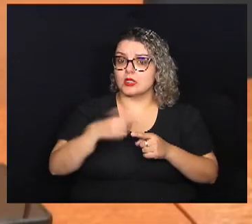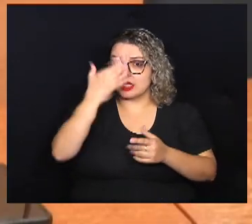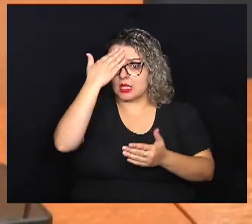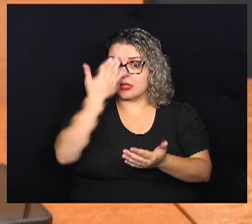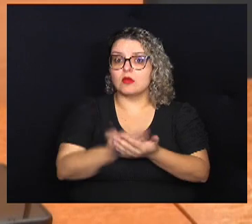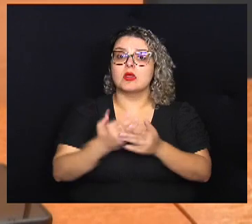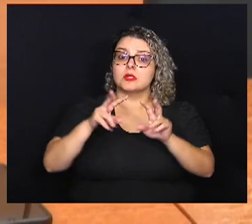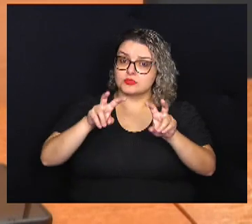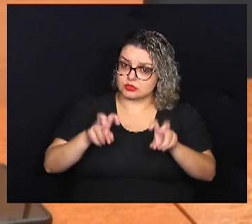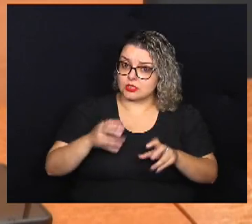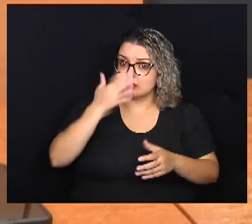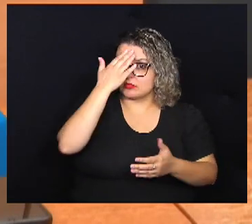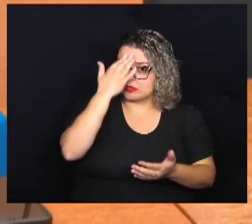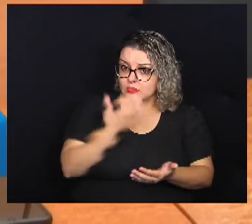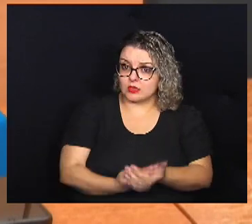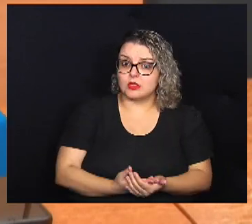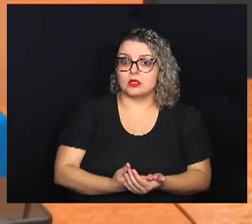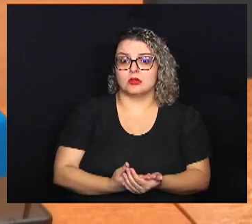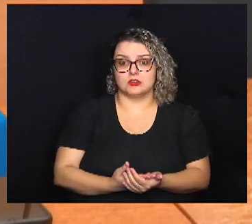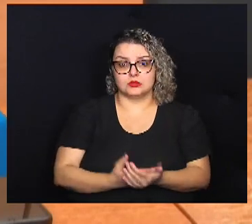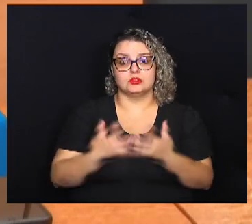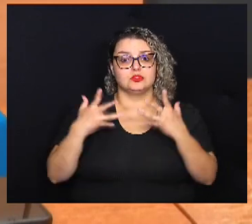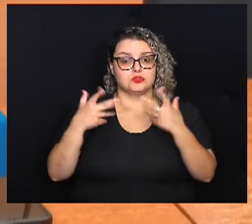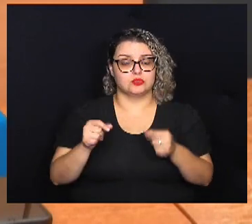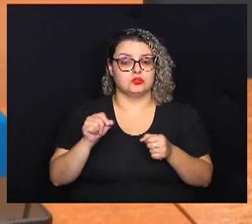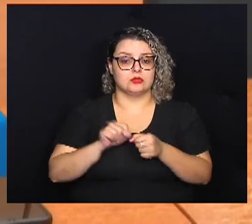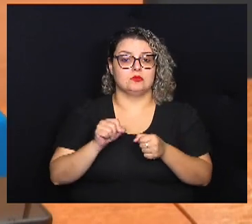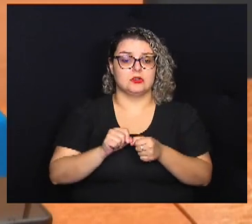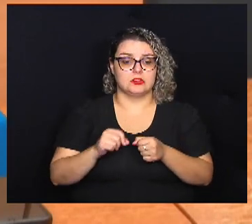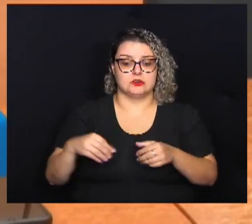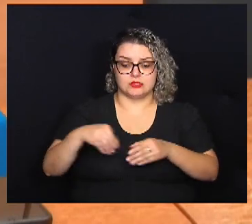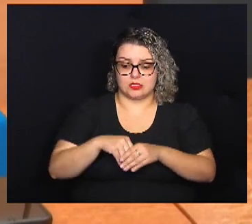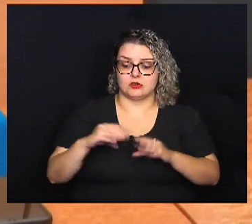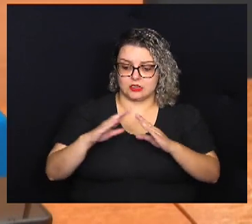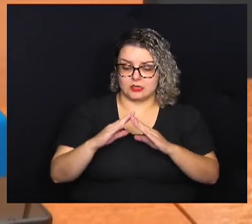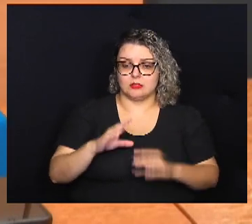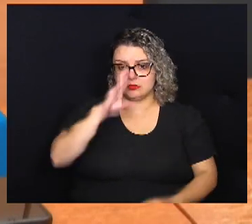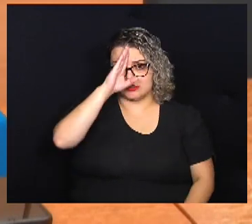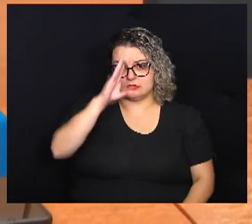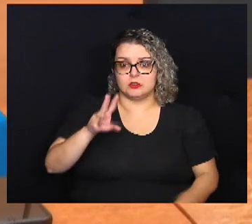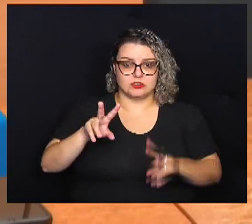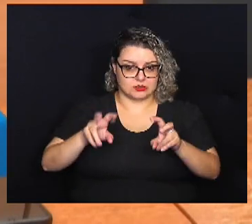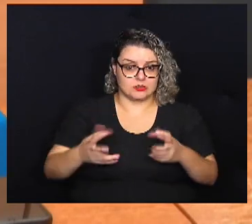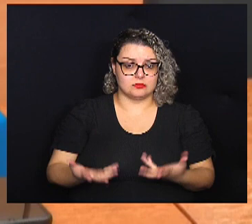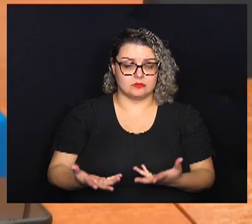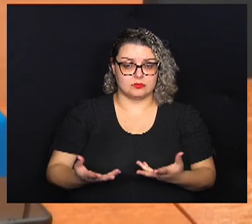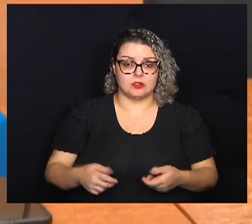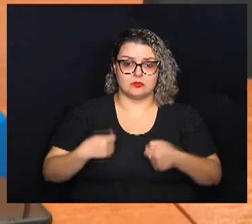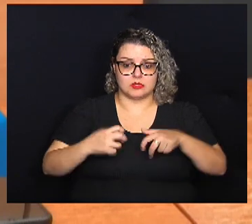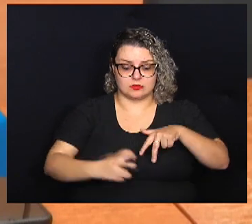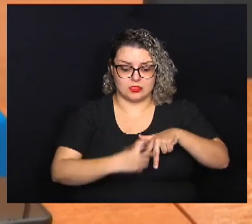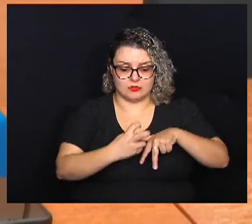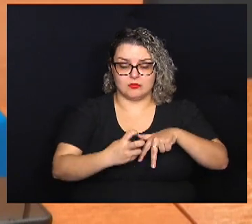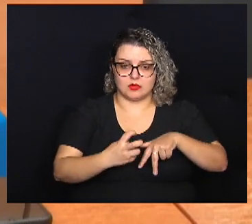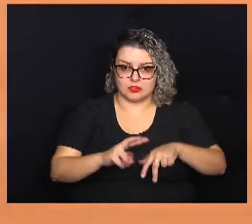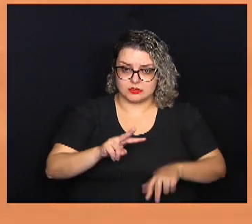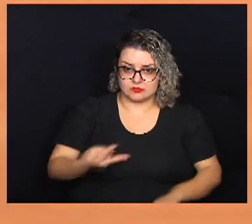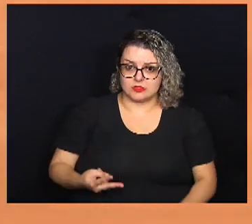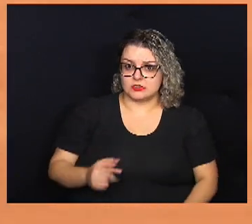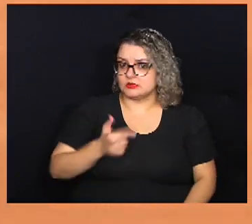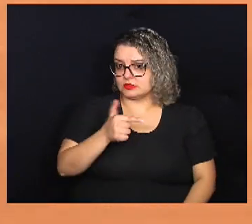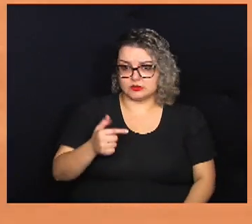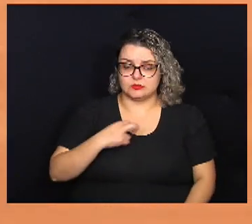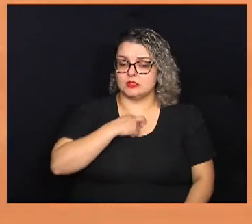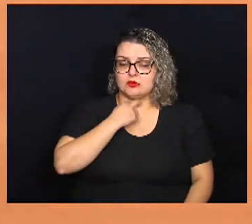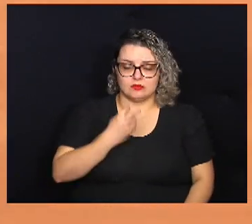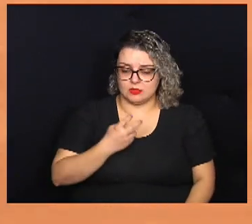tema, eu acredito naquilo que nós fazemos na casa e principalmente nesse tema, porque nós precisamos dar voz e vez àqueles que não têm a voz.